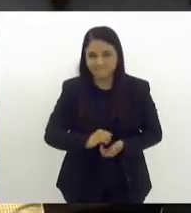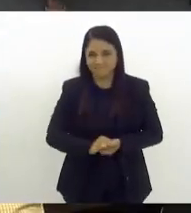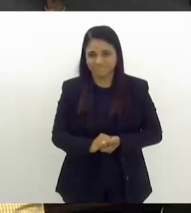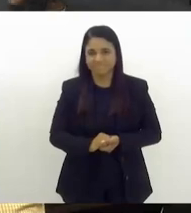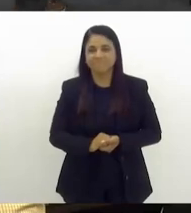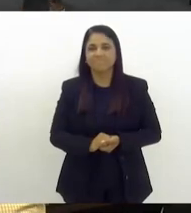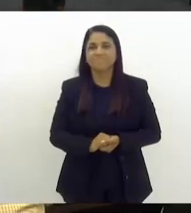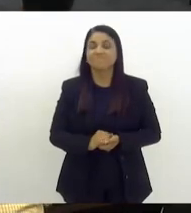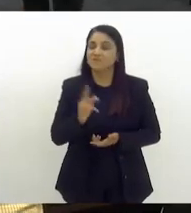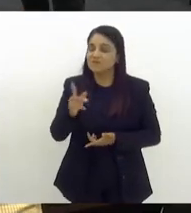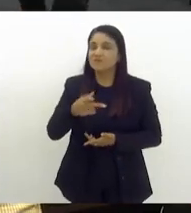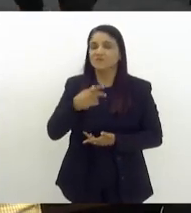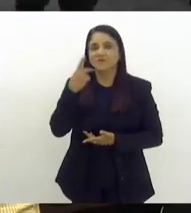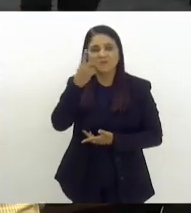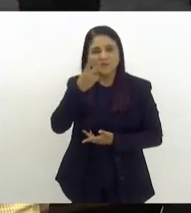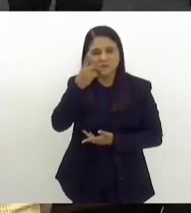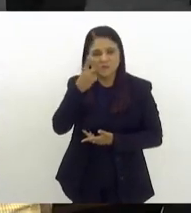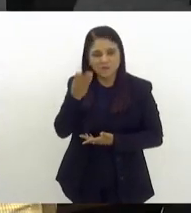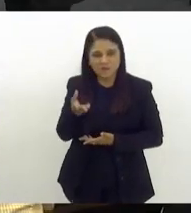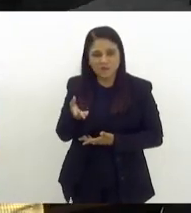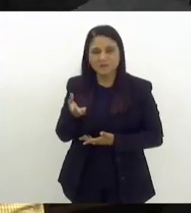Vossa Excelência,